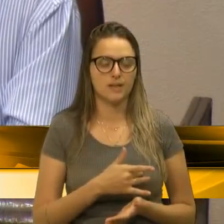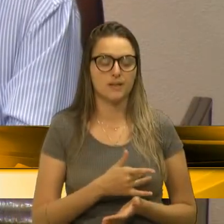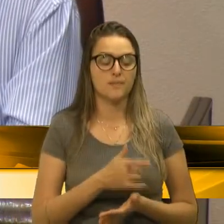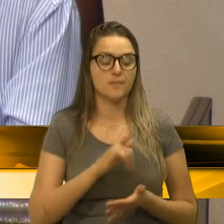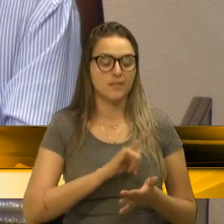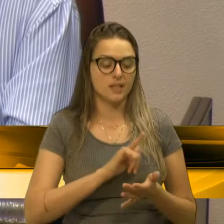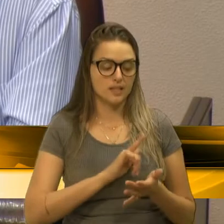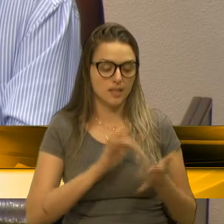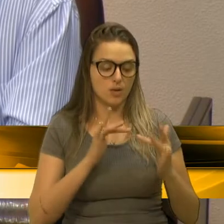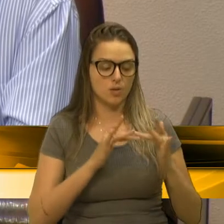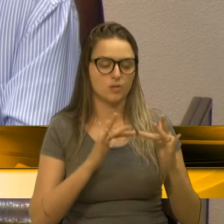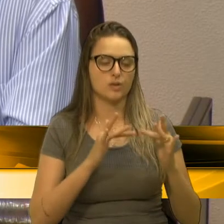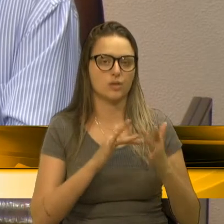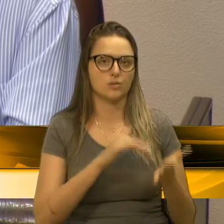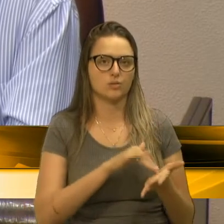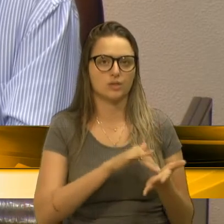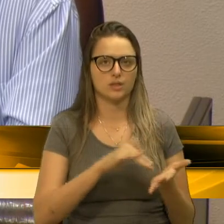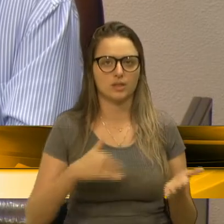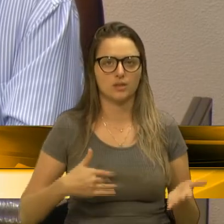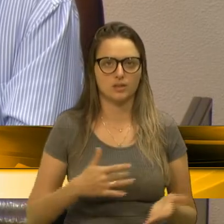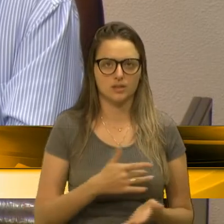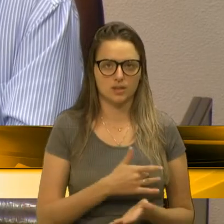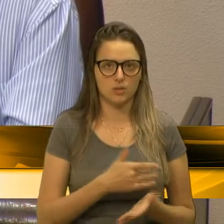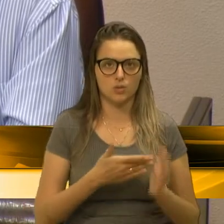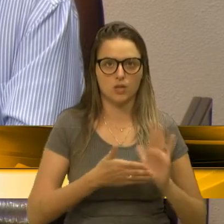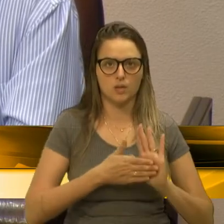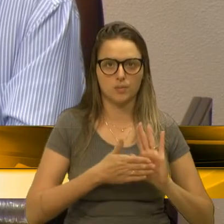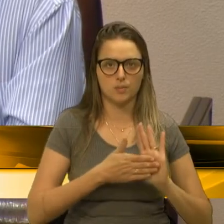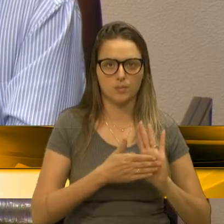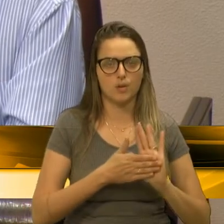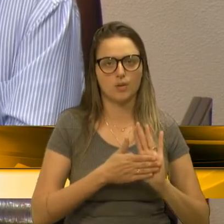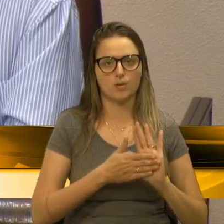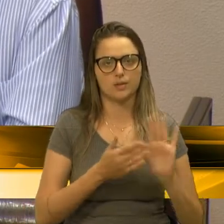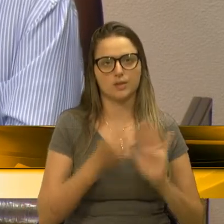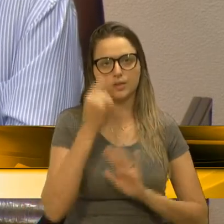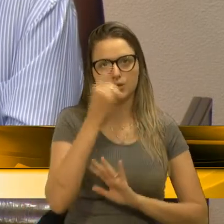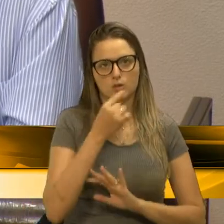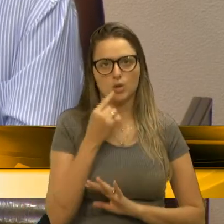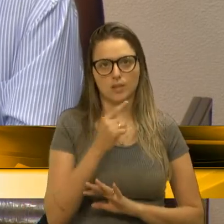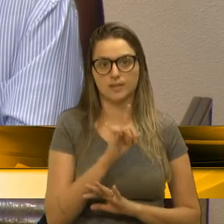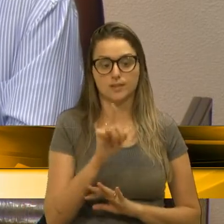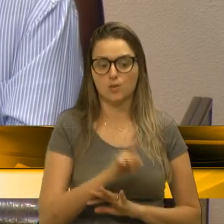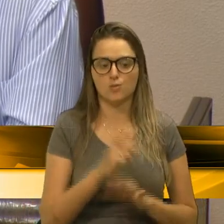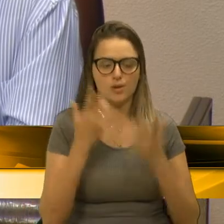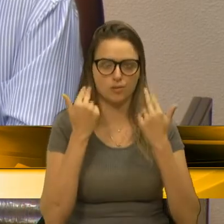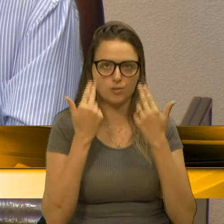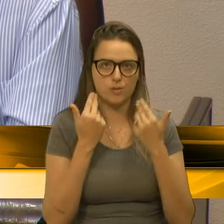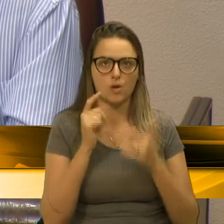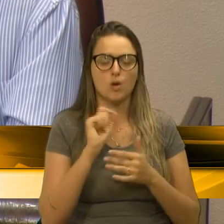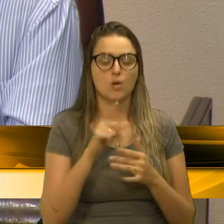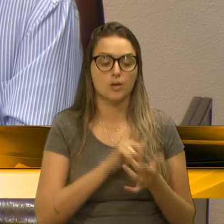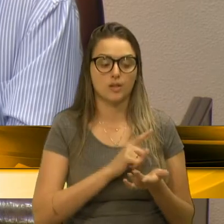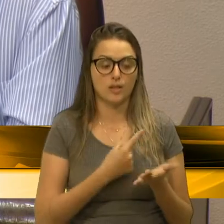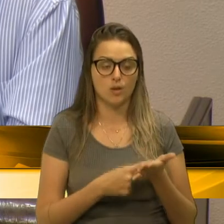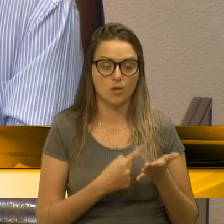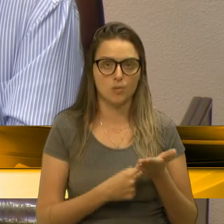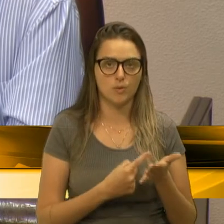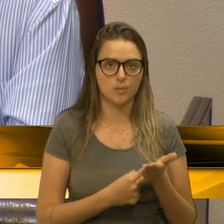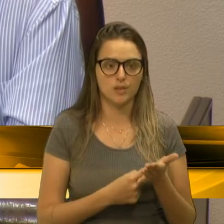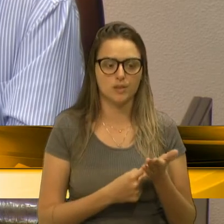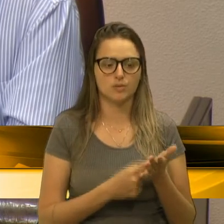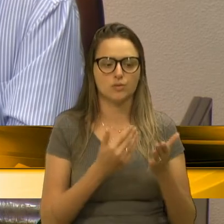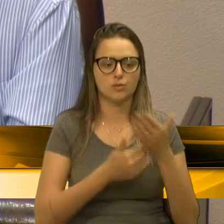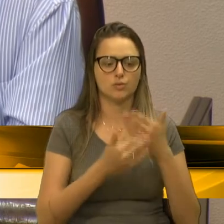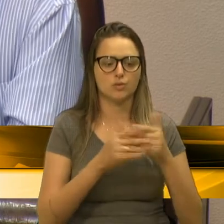o secretário municipal de Saúde e informa: sua proposta de horário para a plenária não é habitual, o que compromete a garantia do quórum para a